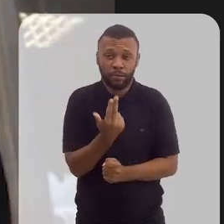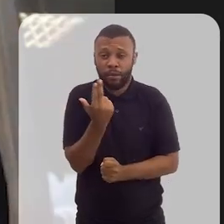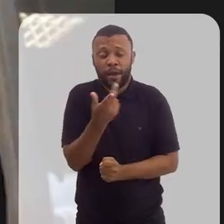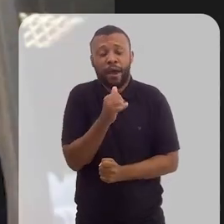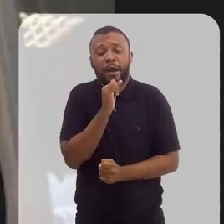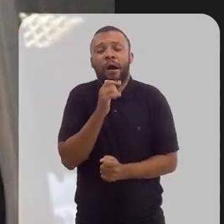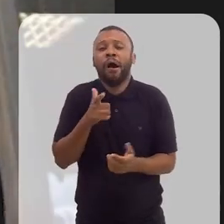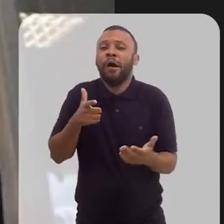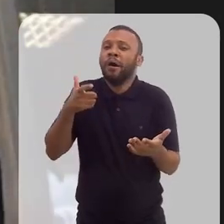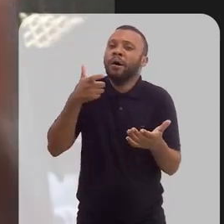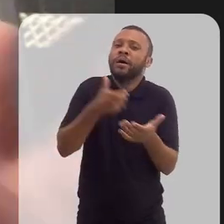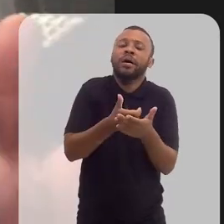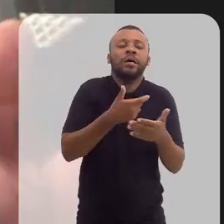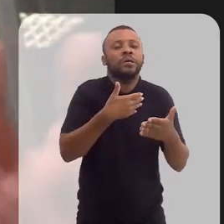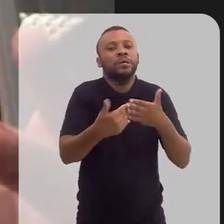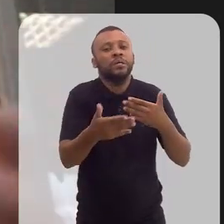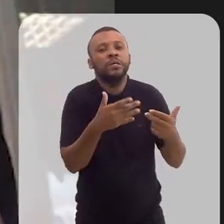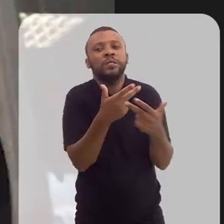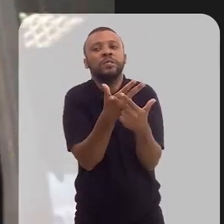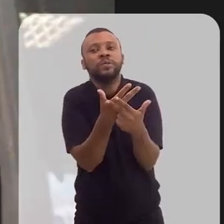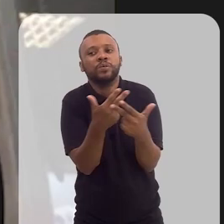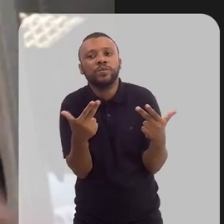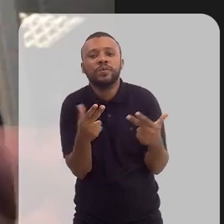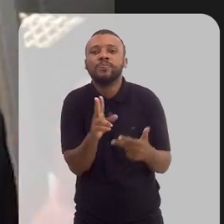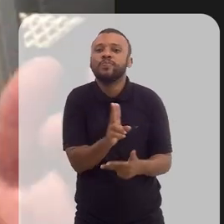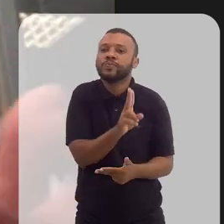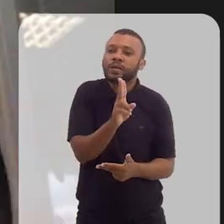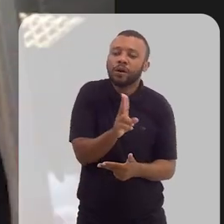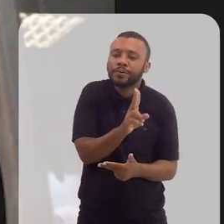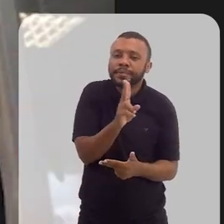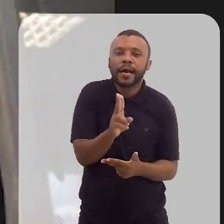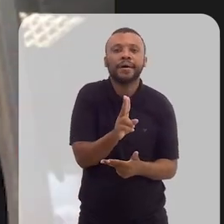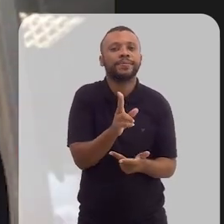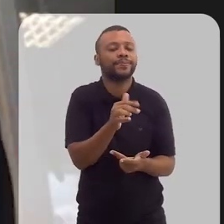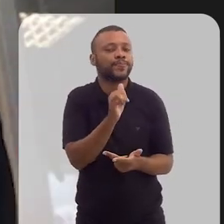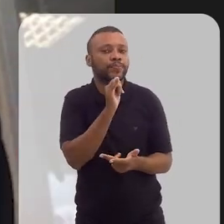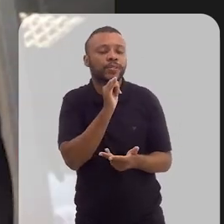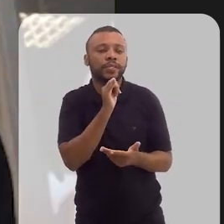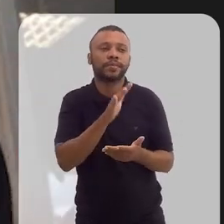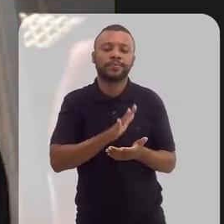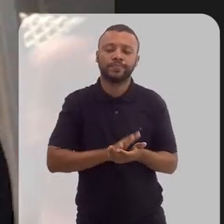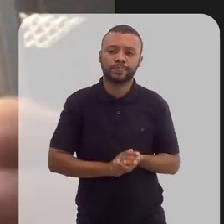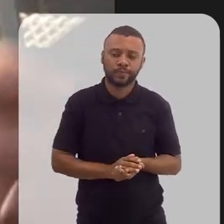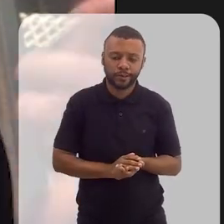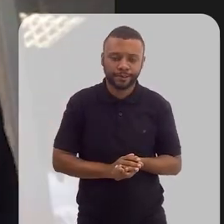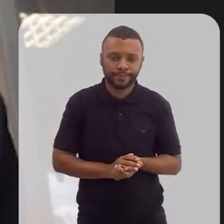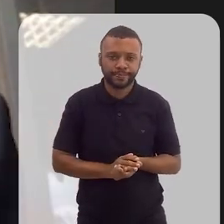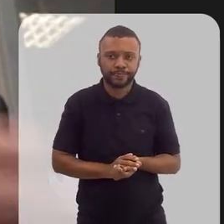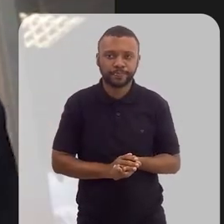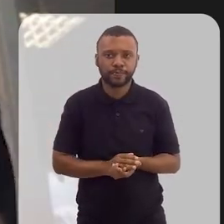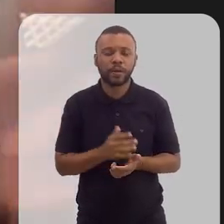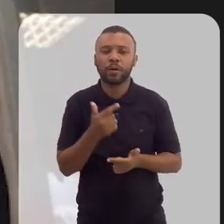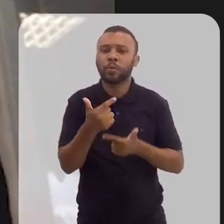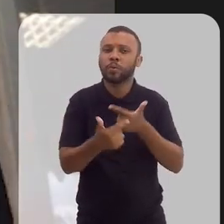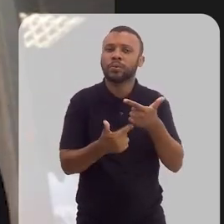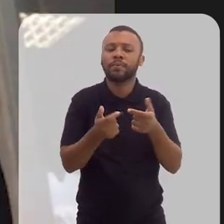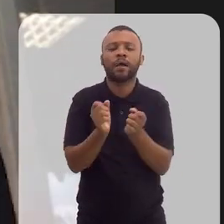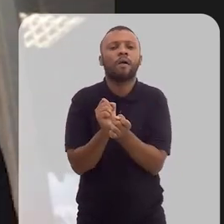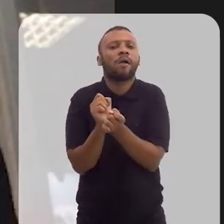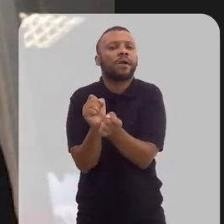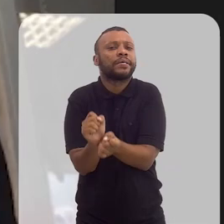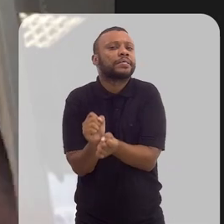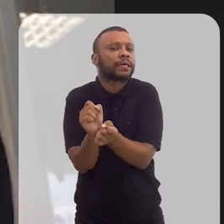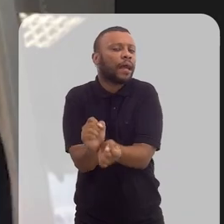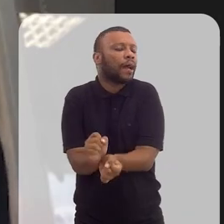por exemplo, comprar qualquer componente que ela vá usar no seu processo produtivo que seja feito, por exemplo, com trabalho